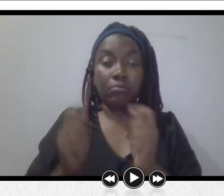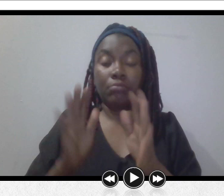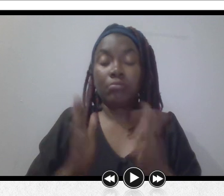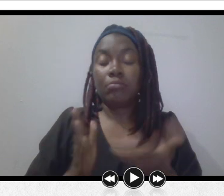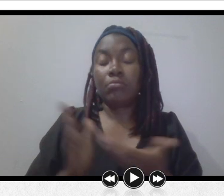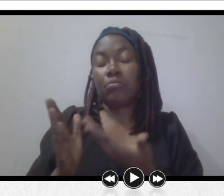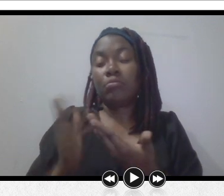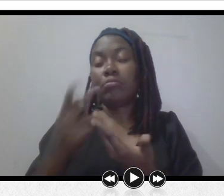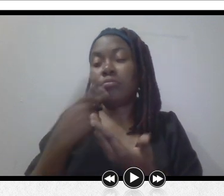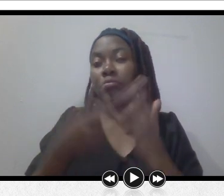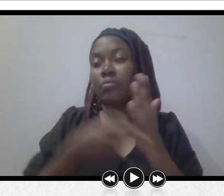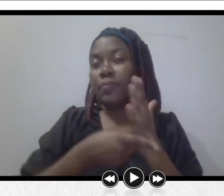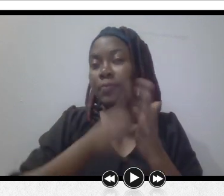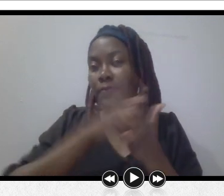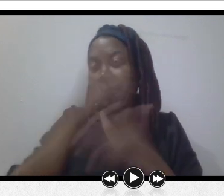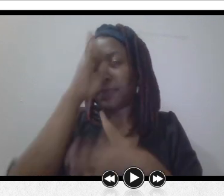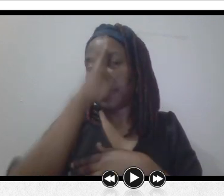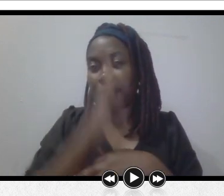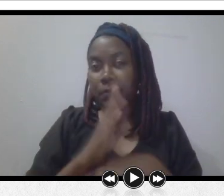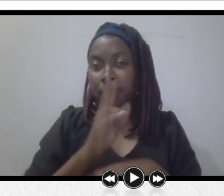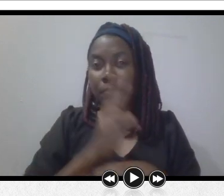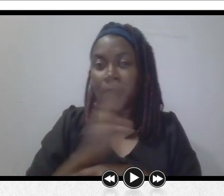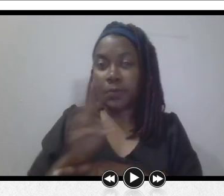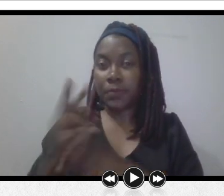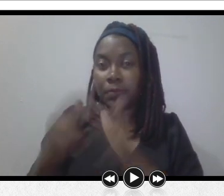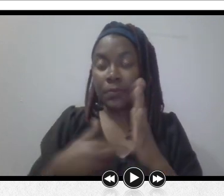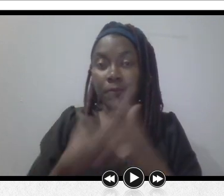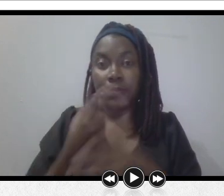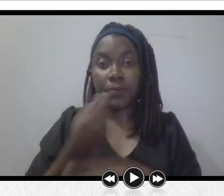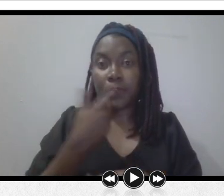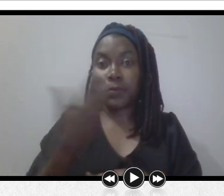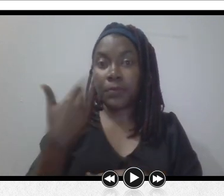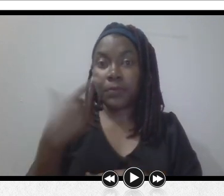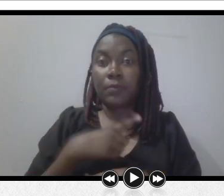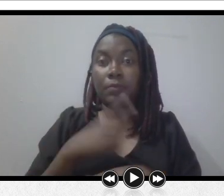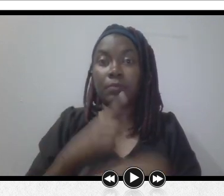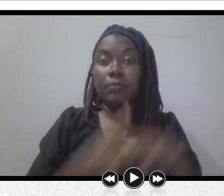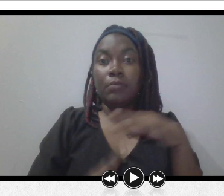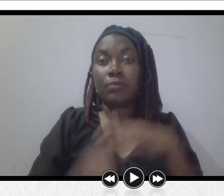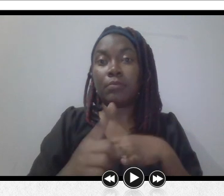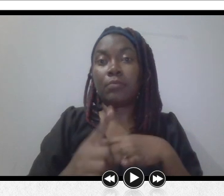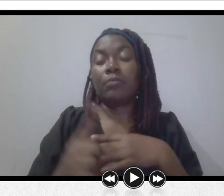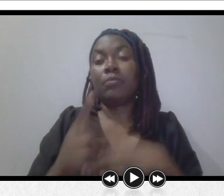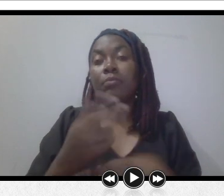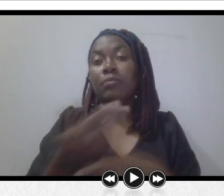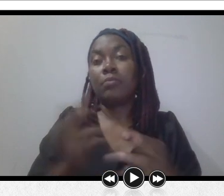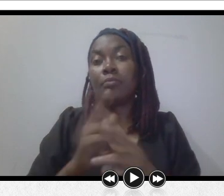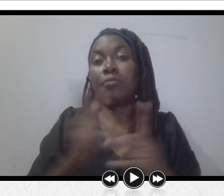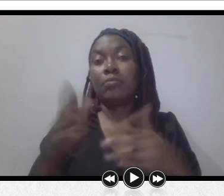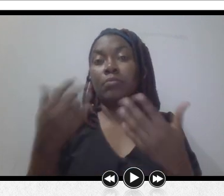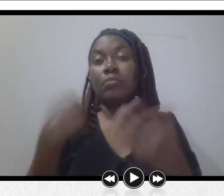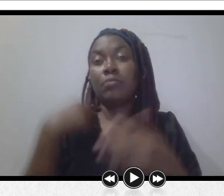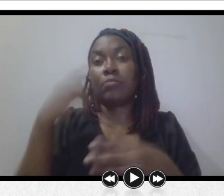quando eu disse inicialmente que no Brasil a regulação ainda é muito recente, eu tenho que destacar aqui que as coisas são diferentes quando eu olho